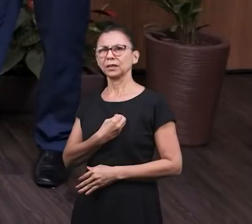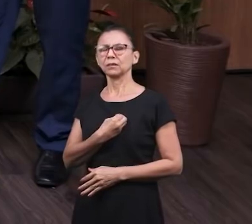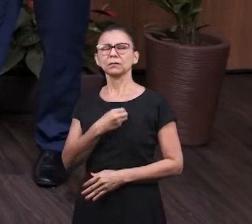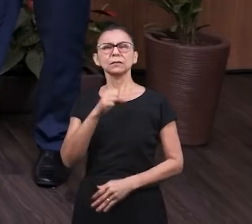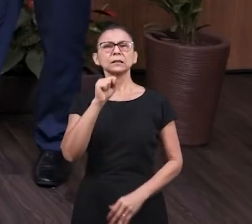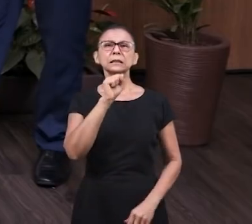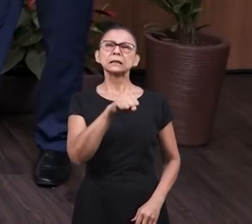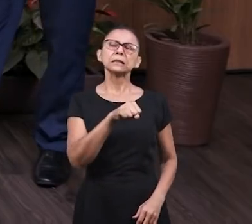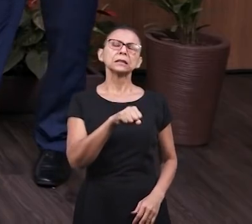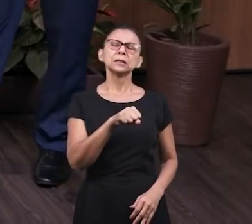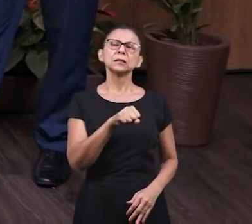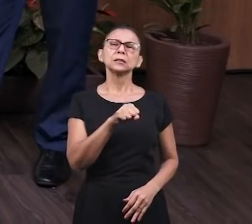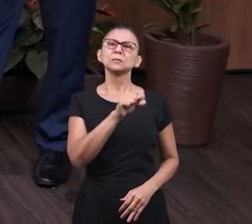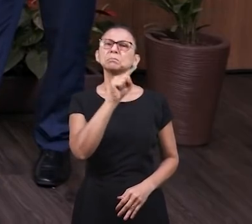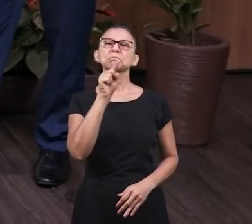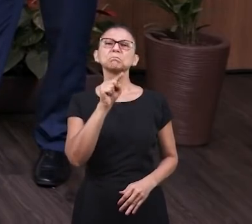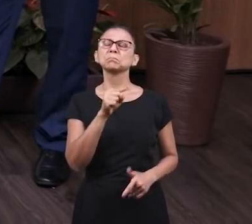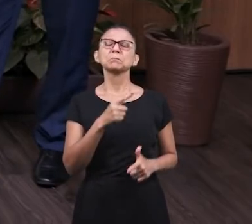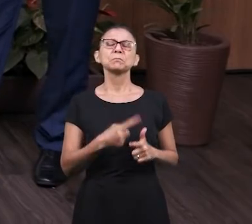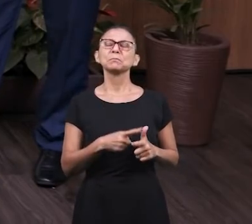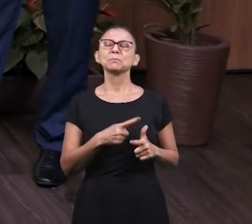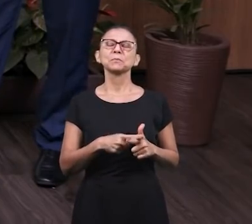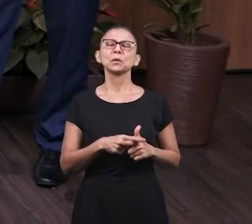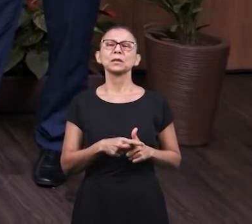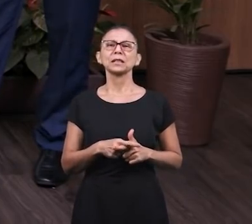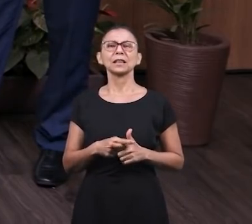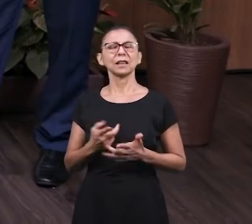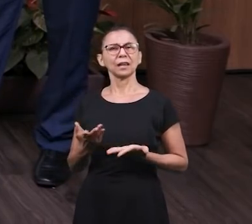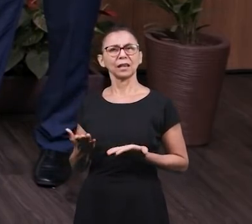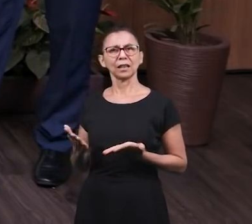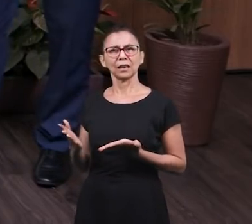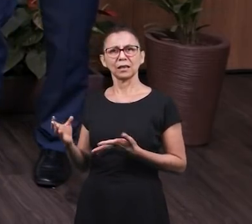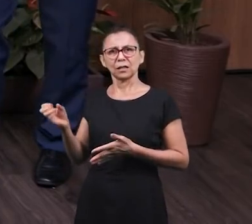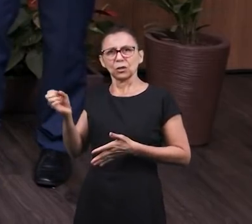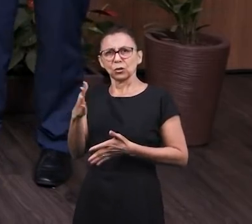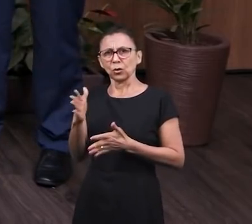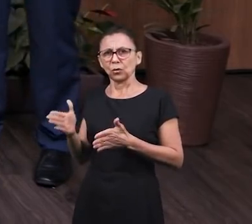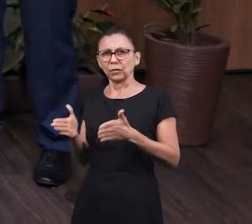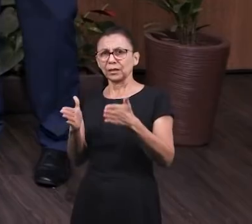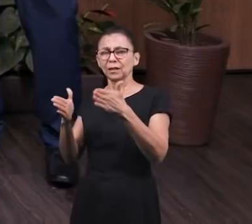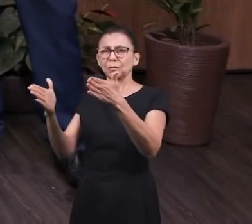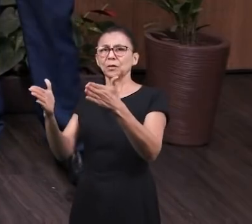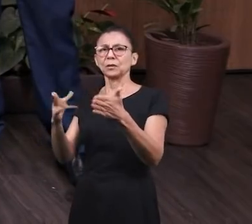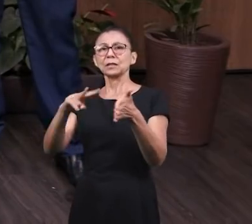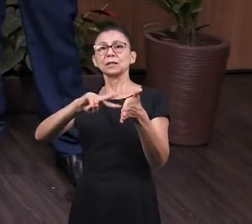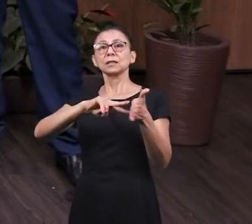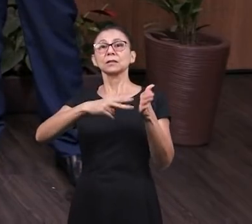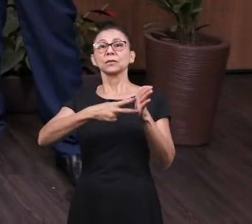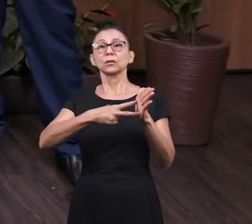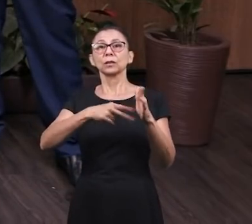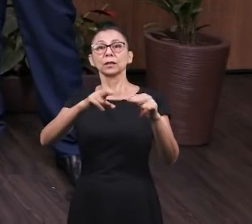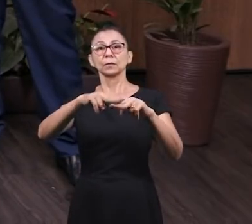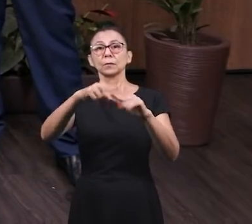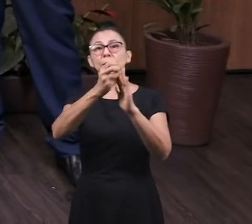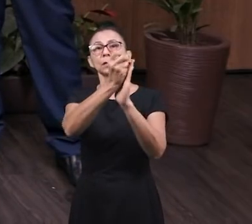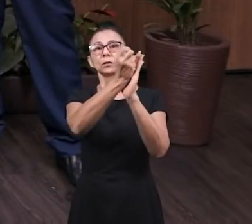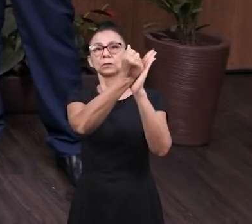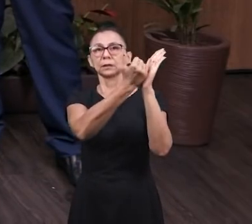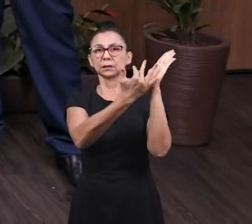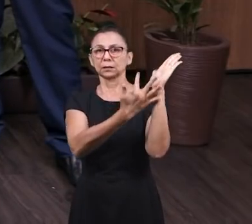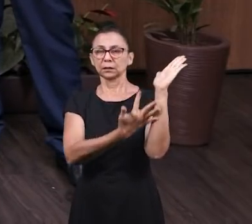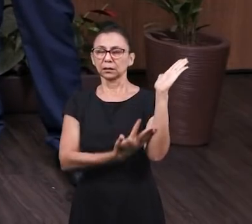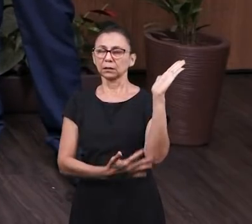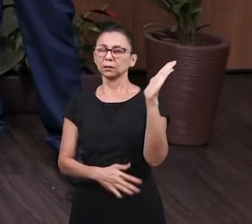porque esse novo e vivo caminho é pelo sangue de Jesus, isto